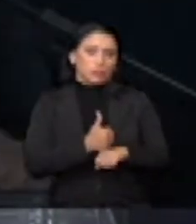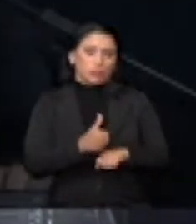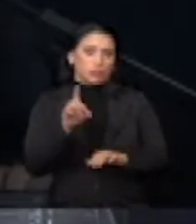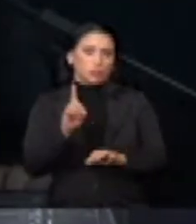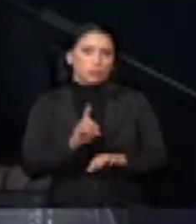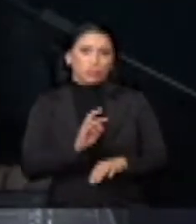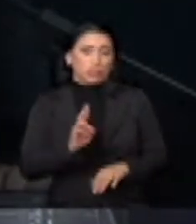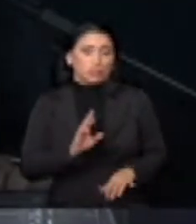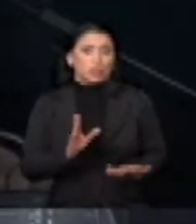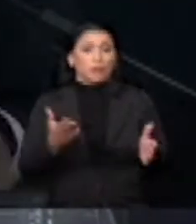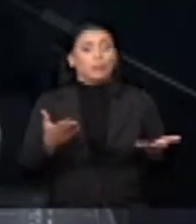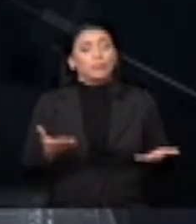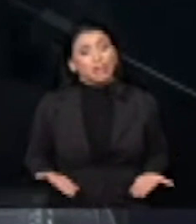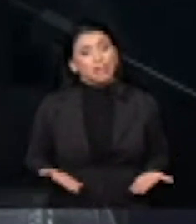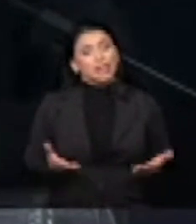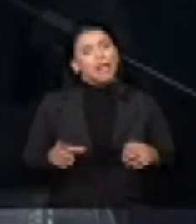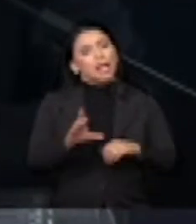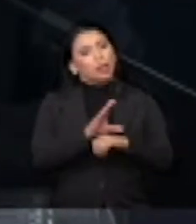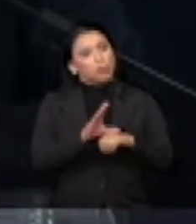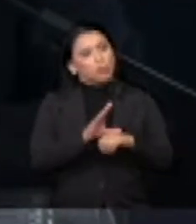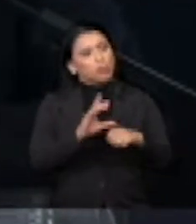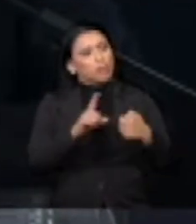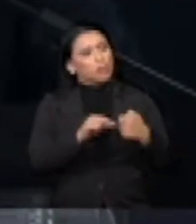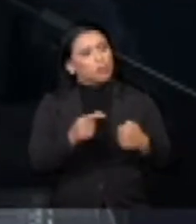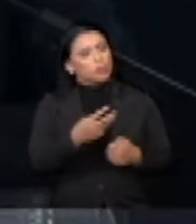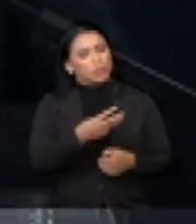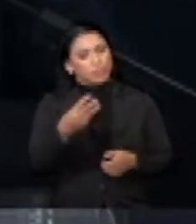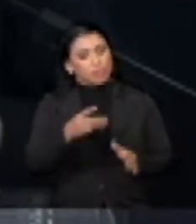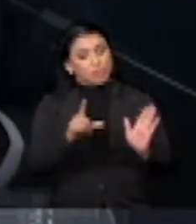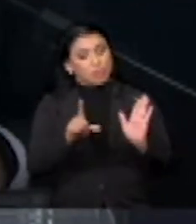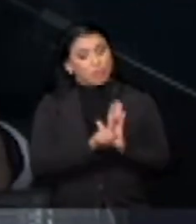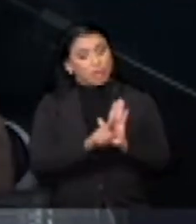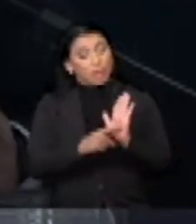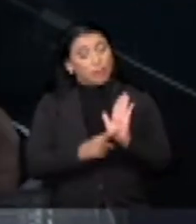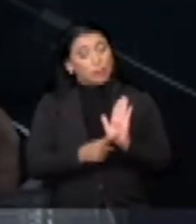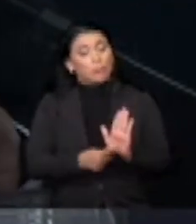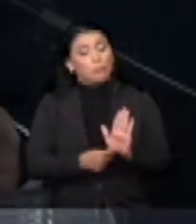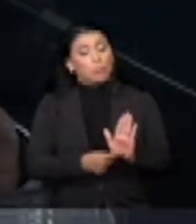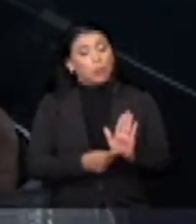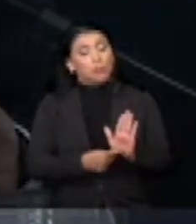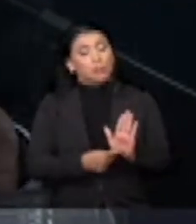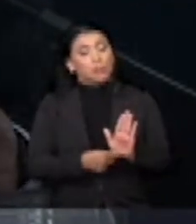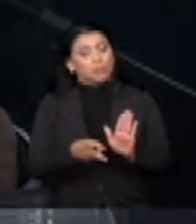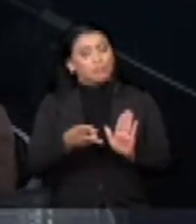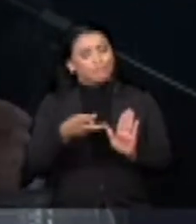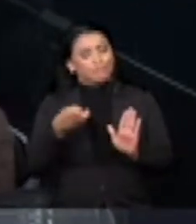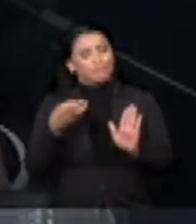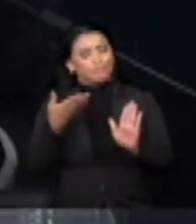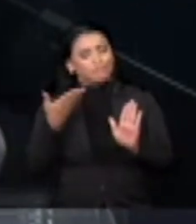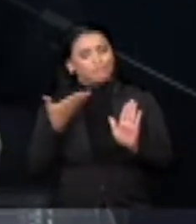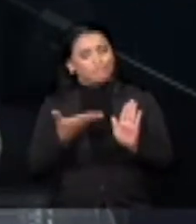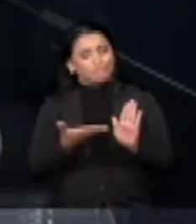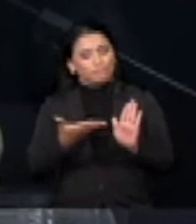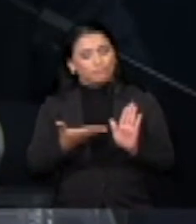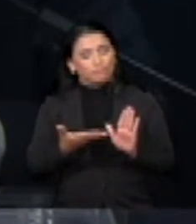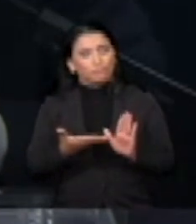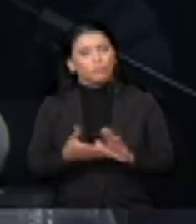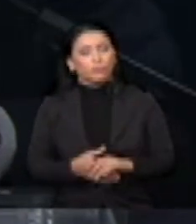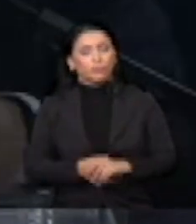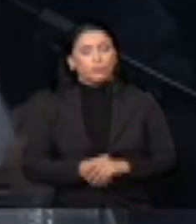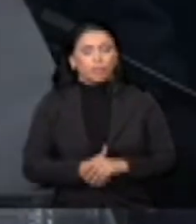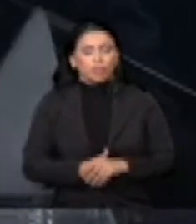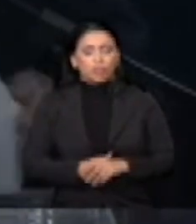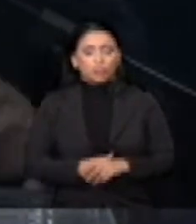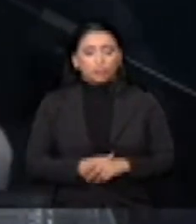constitucionalidade do artigo 3º dessa lei salta aos olhos salta aos olhos